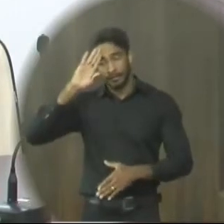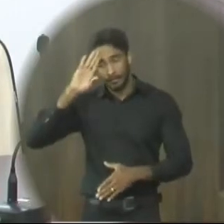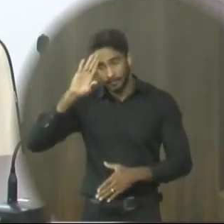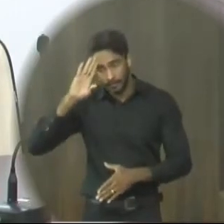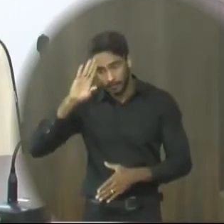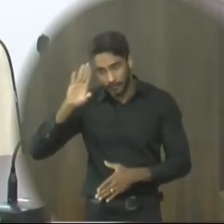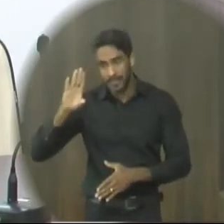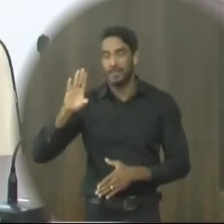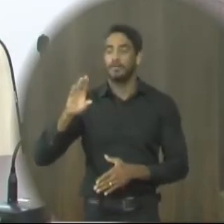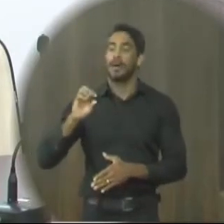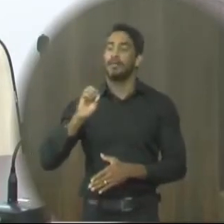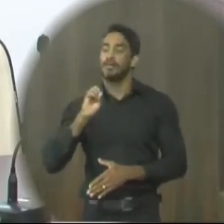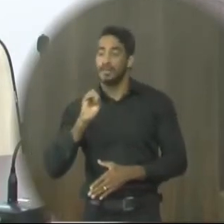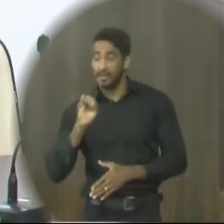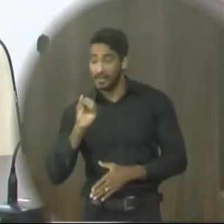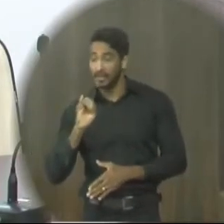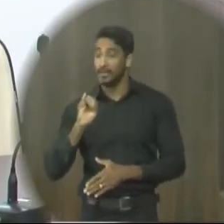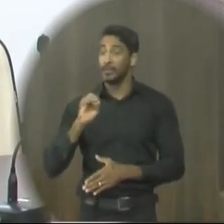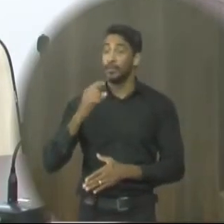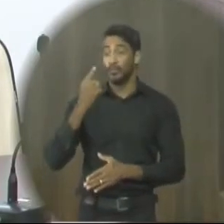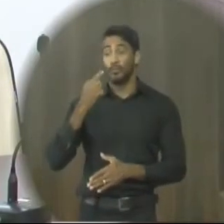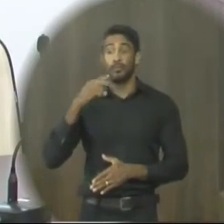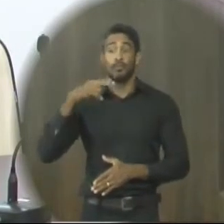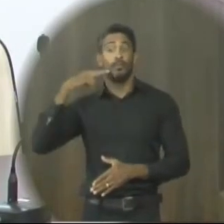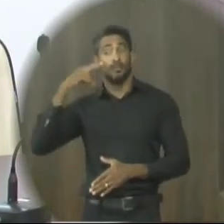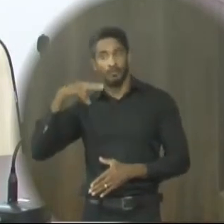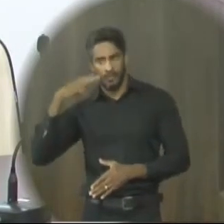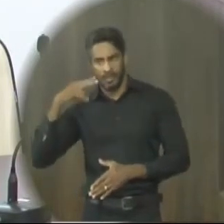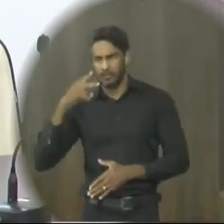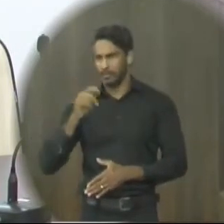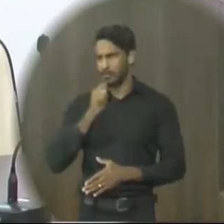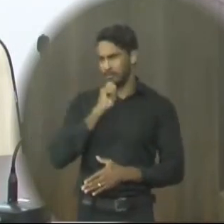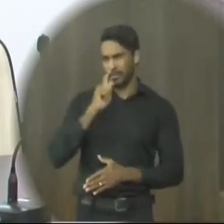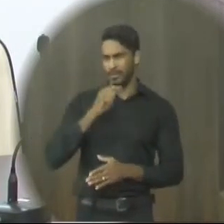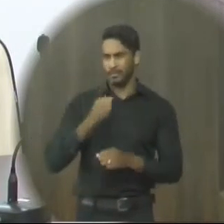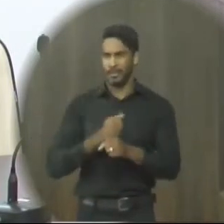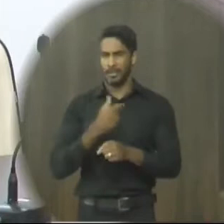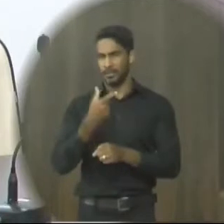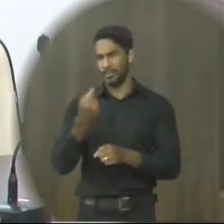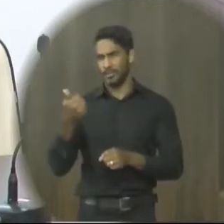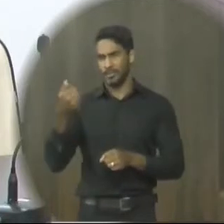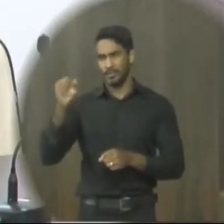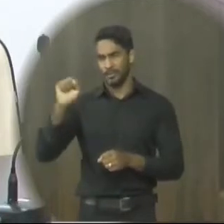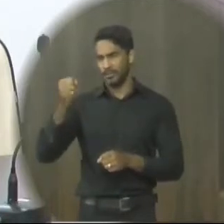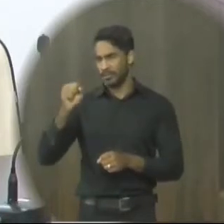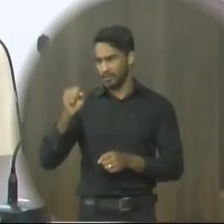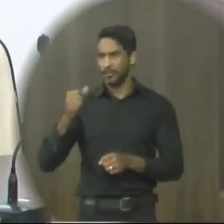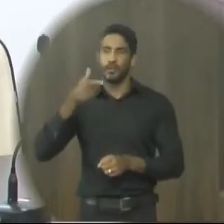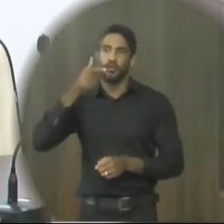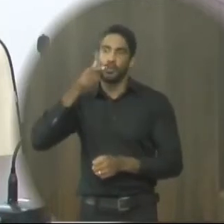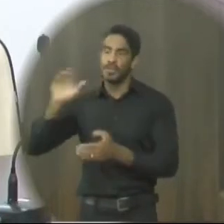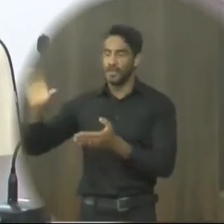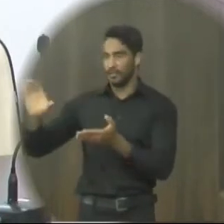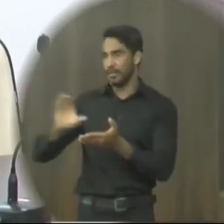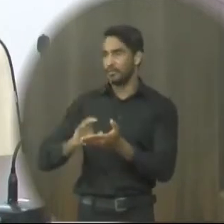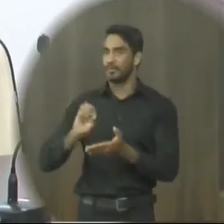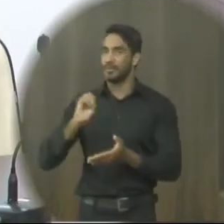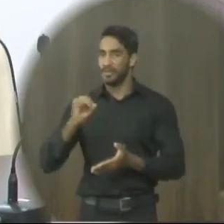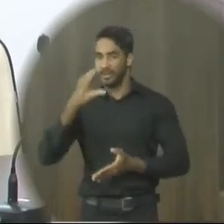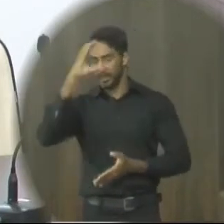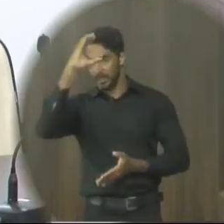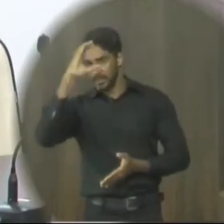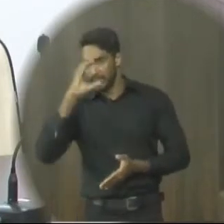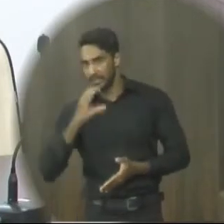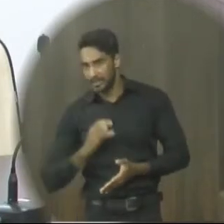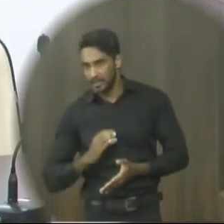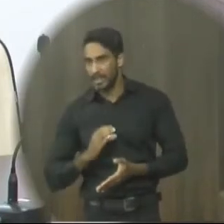lá. Se, de repente, um vereador, na época eu não era vereador, em 2018, quando eu consegui essa emenda, se qualquer cidadão for